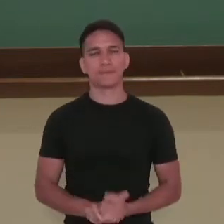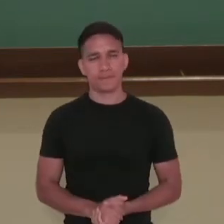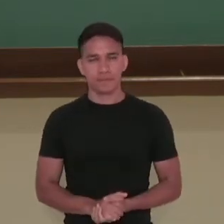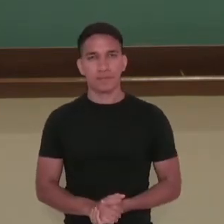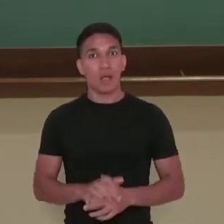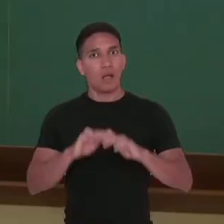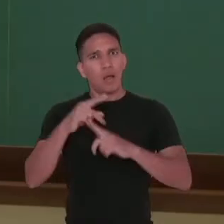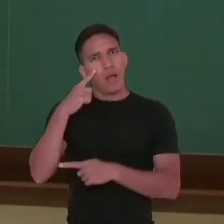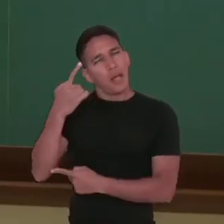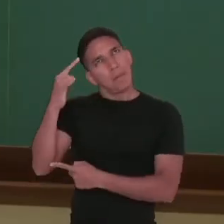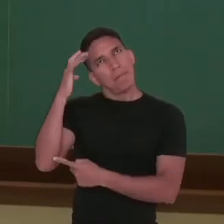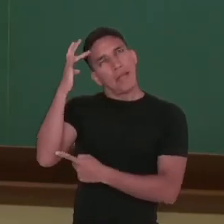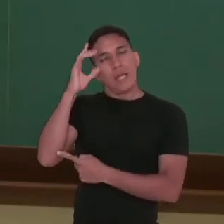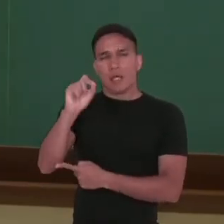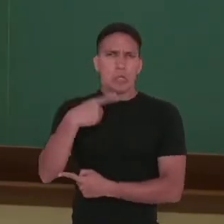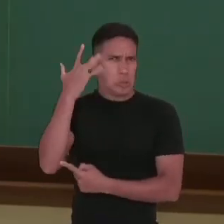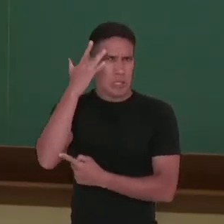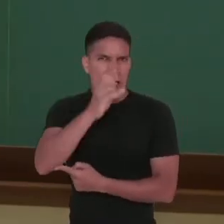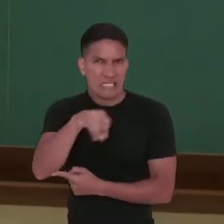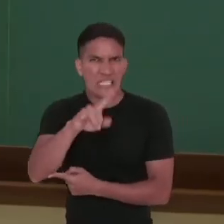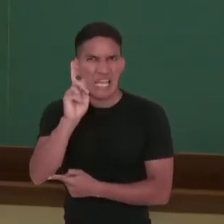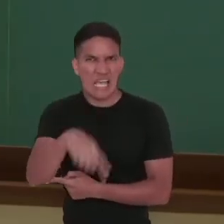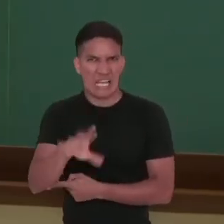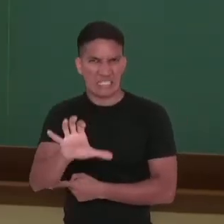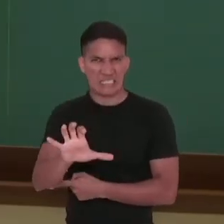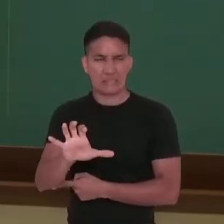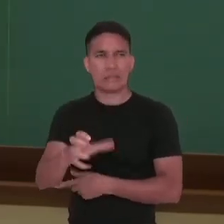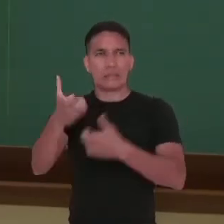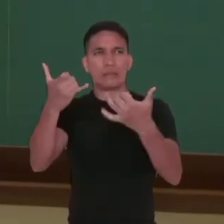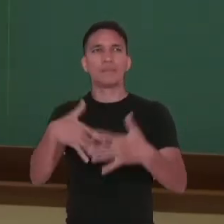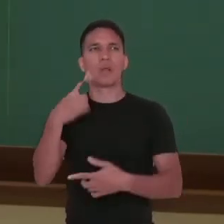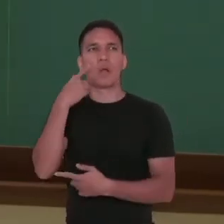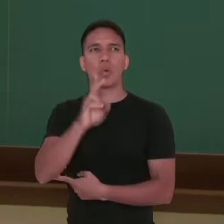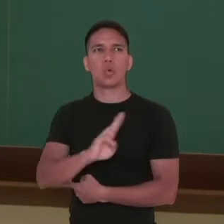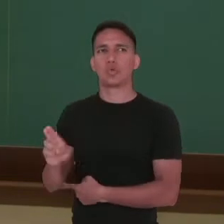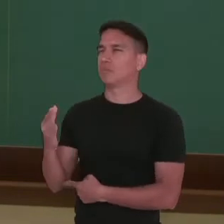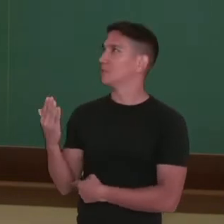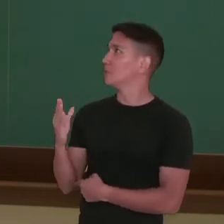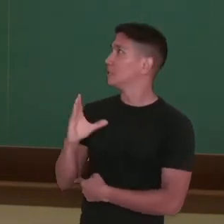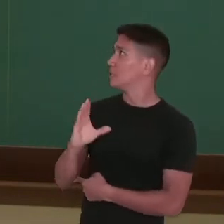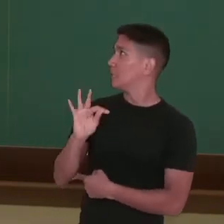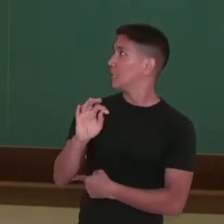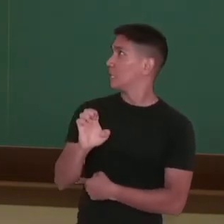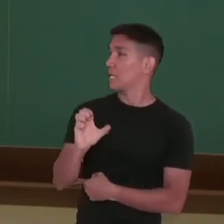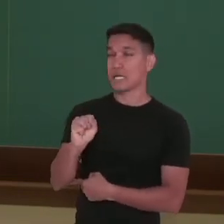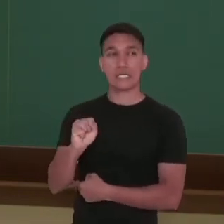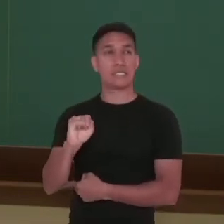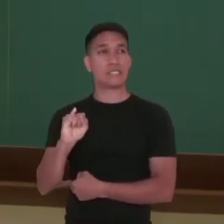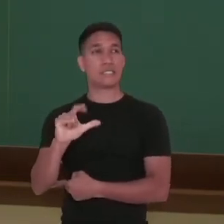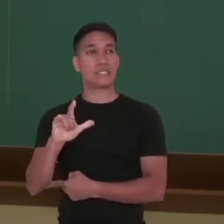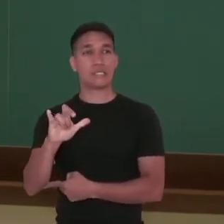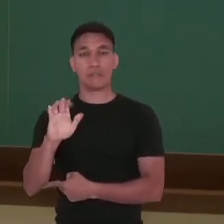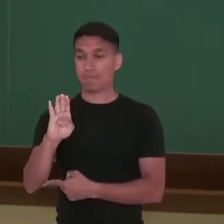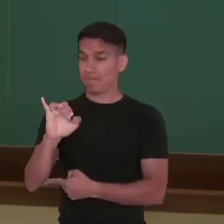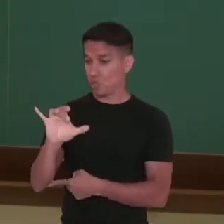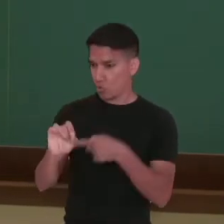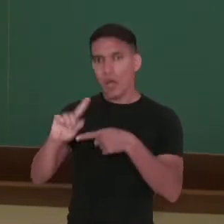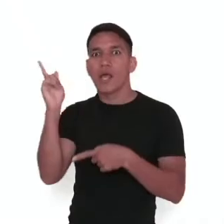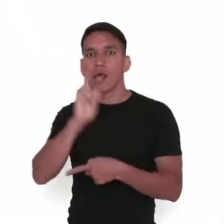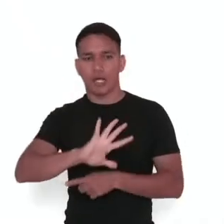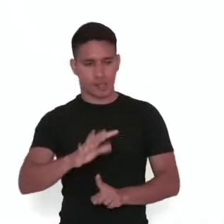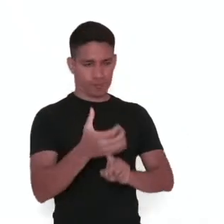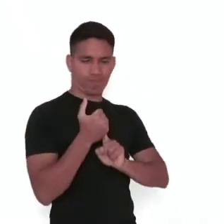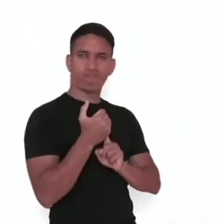ideia, eu não sei se é assim que se pronuncia, Ctesíbio, né, é o nome de um cara que ele dominou a arte do